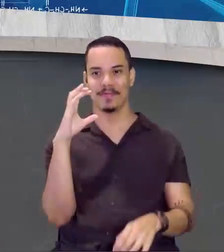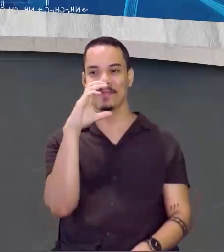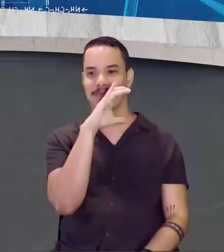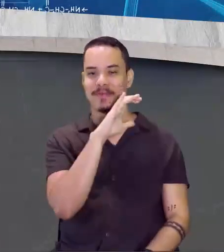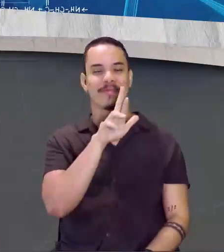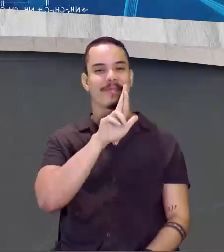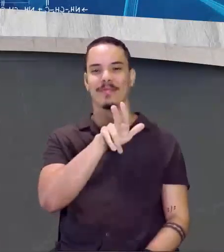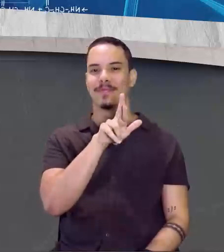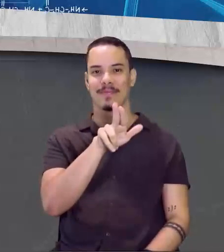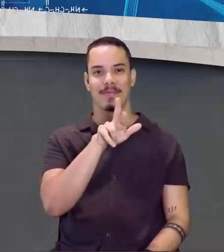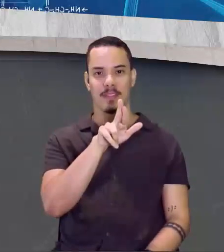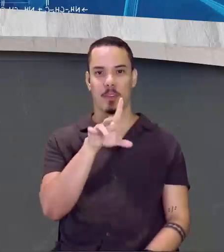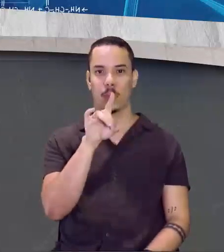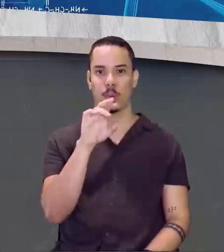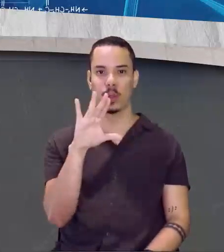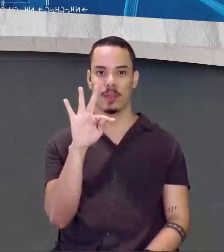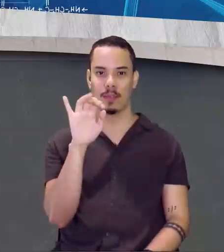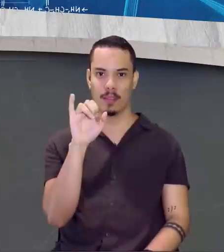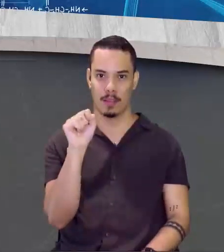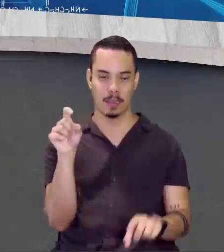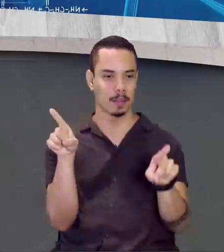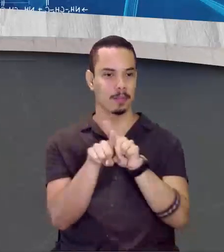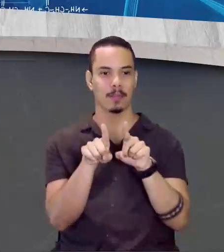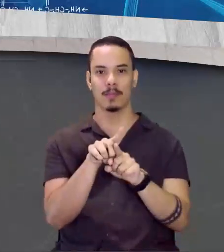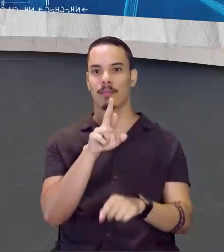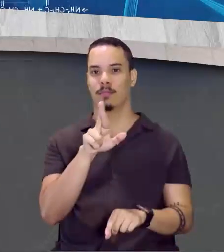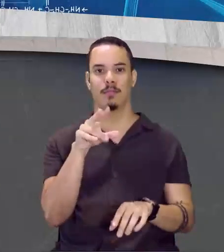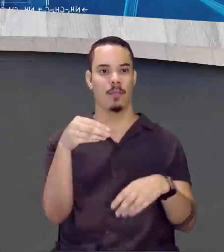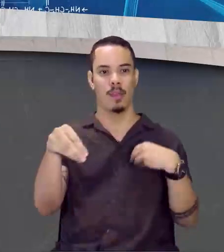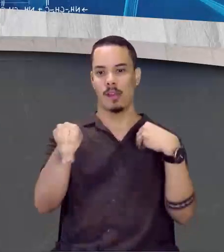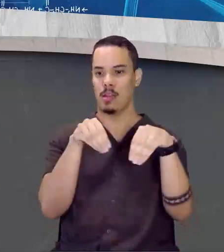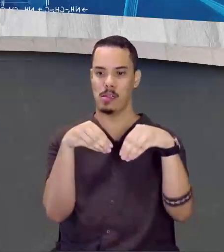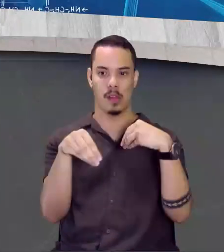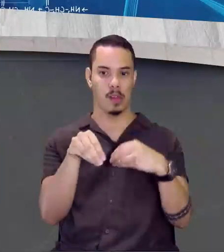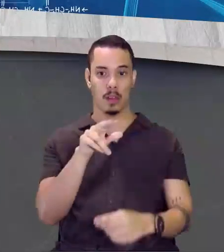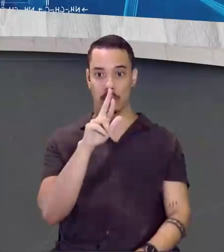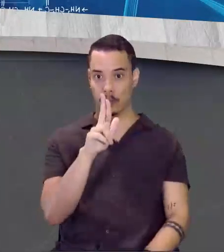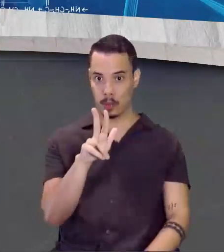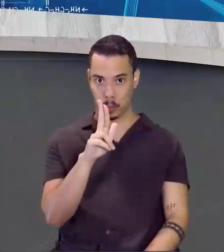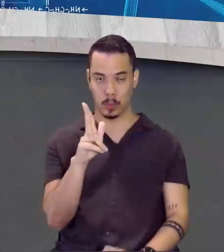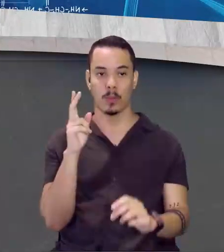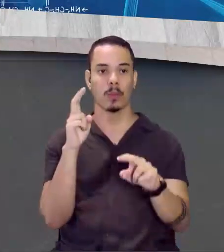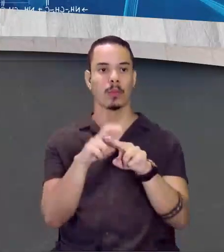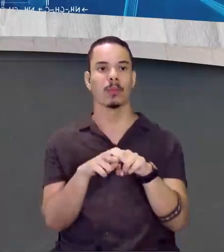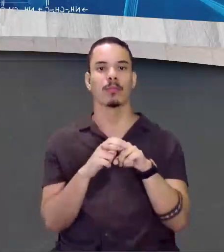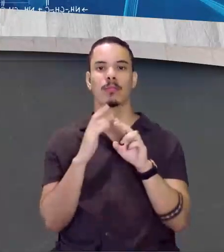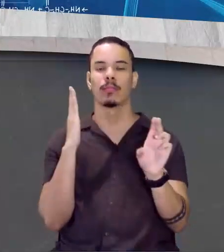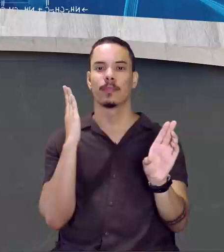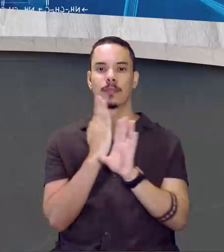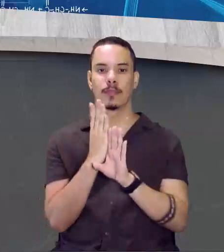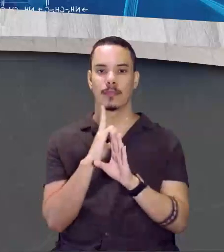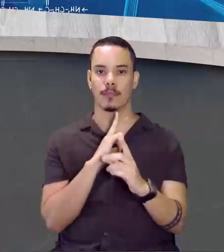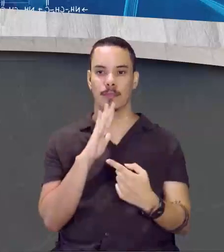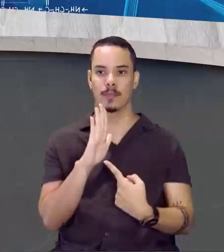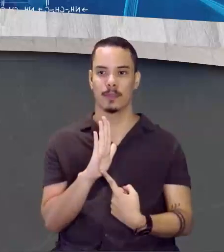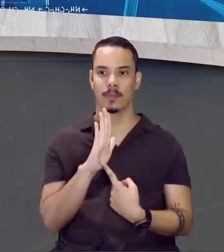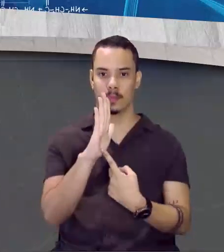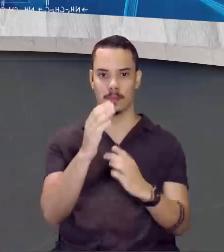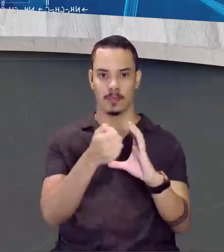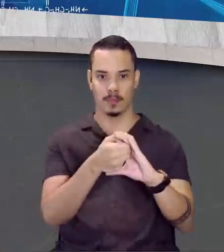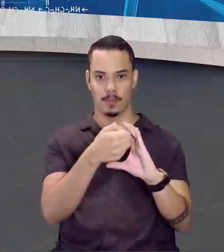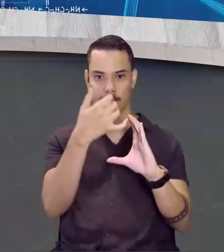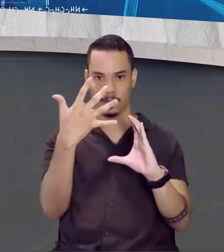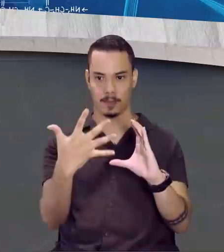são dúcteis e nem são maleáveis. Portanto, apresentam características